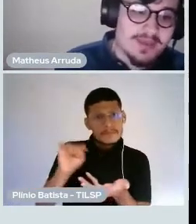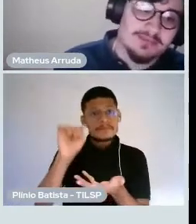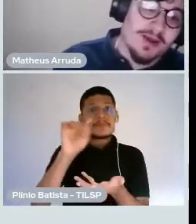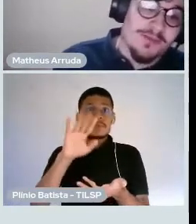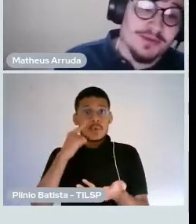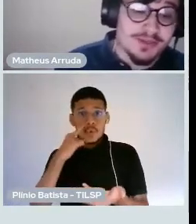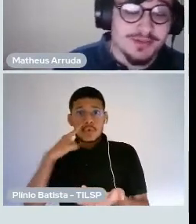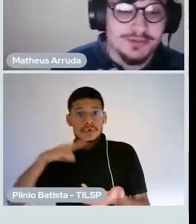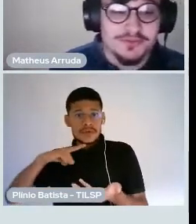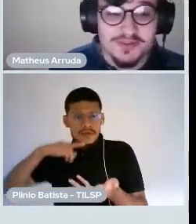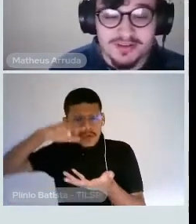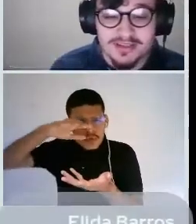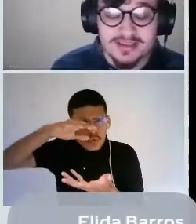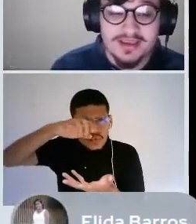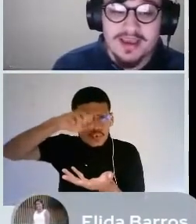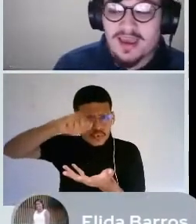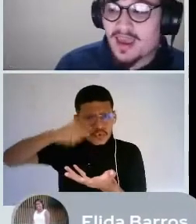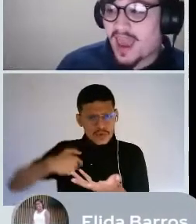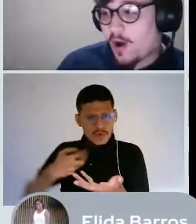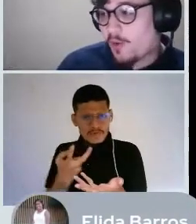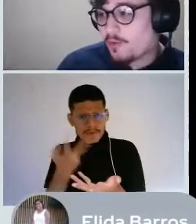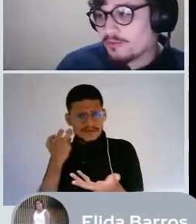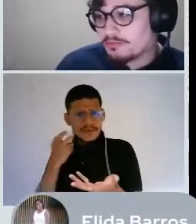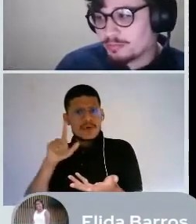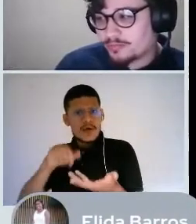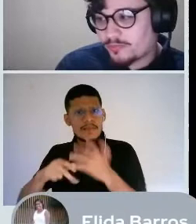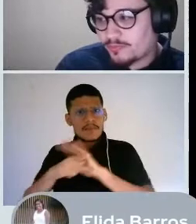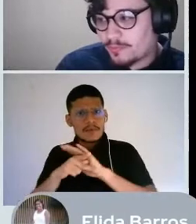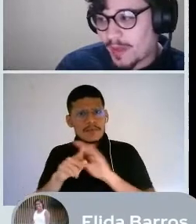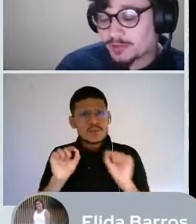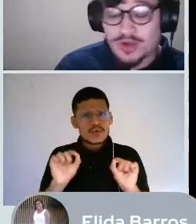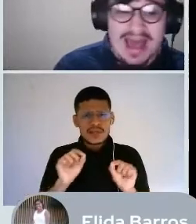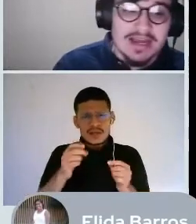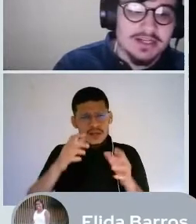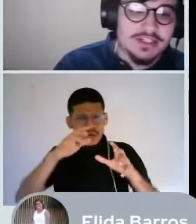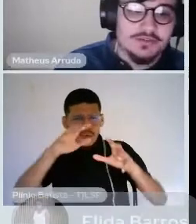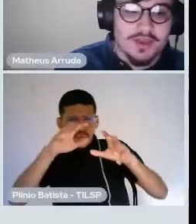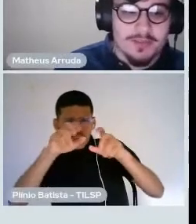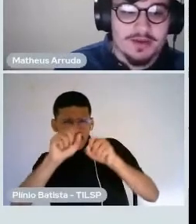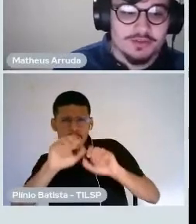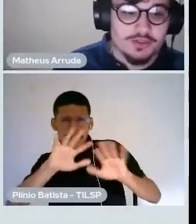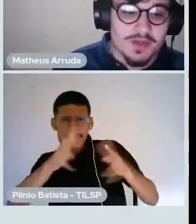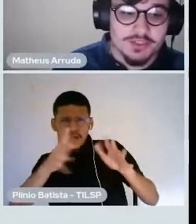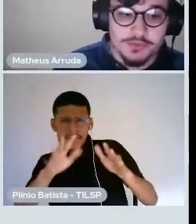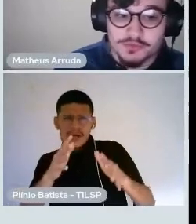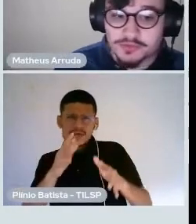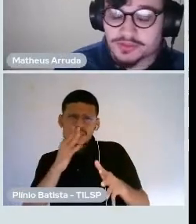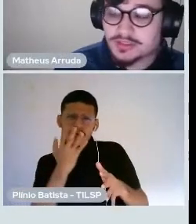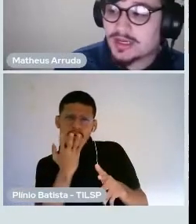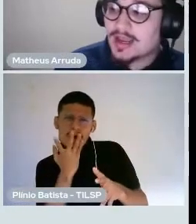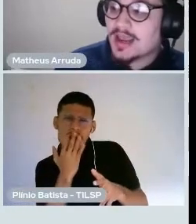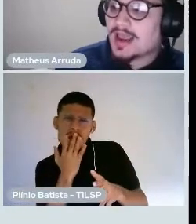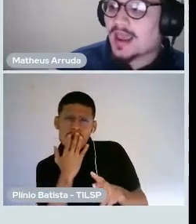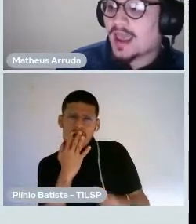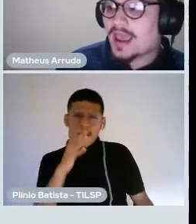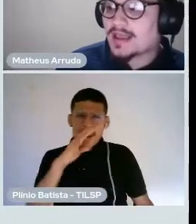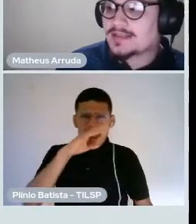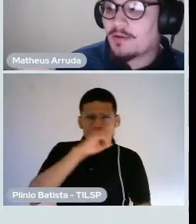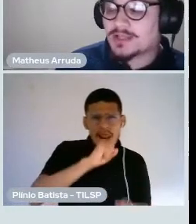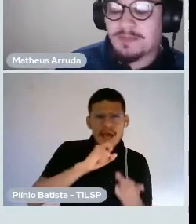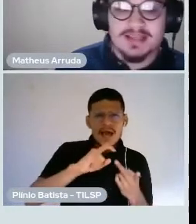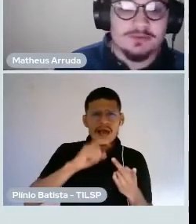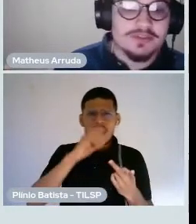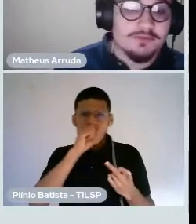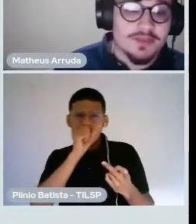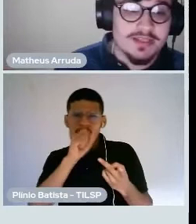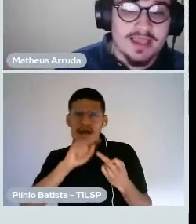que para mim, pelo menos que eu estou vendo aqui, é algo perto do laranja, do vermelho, os tons mais escuros,